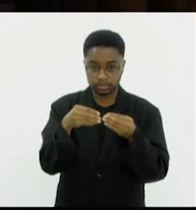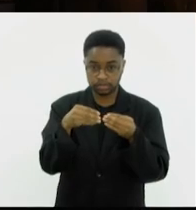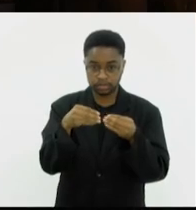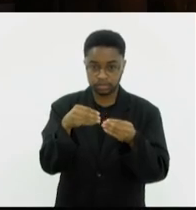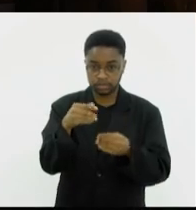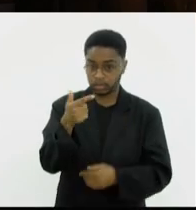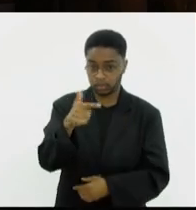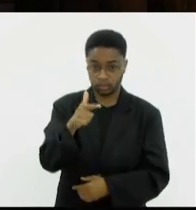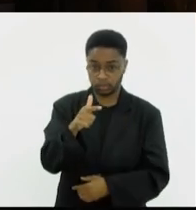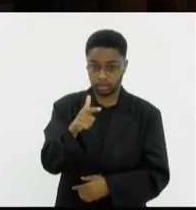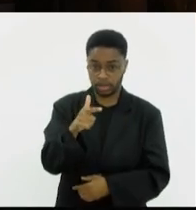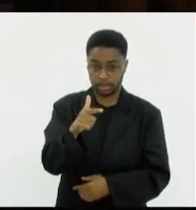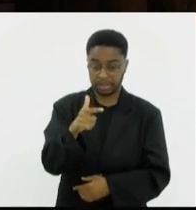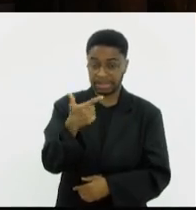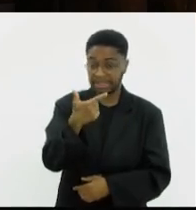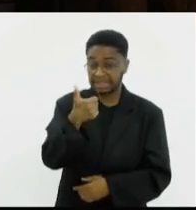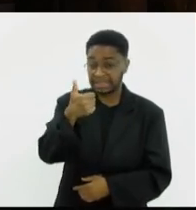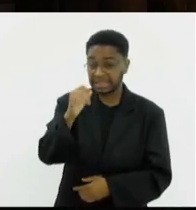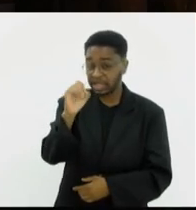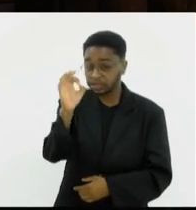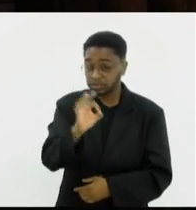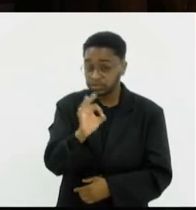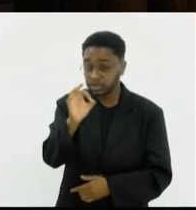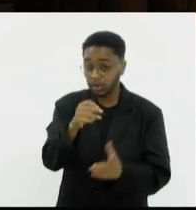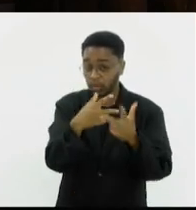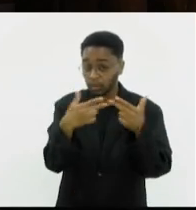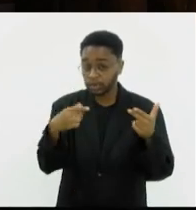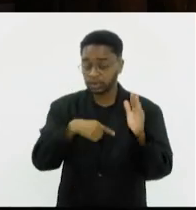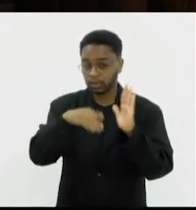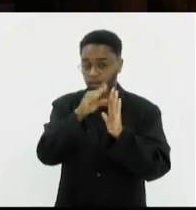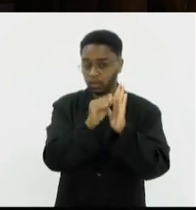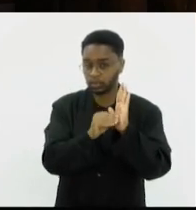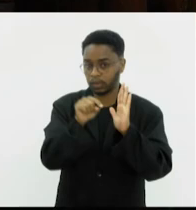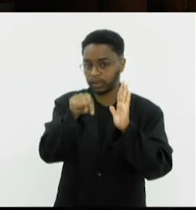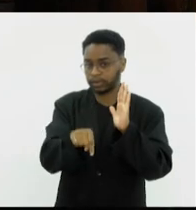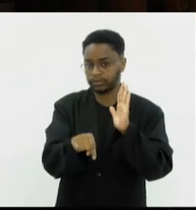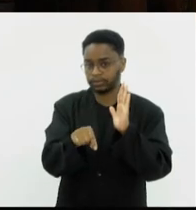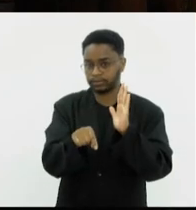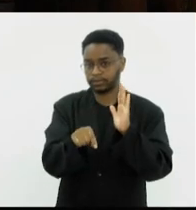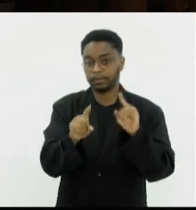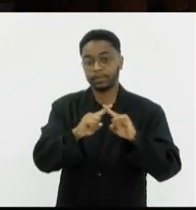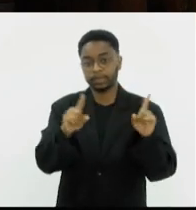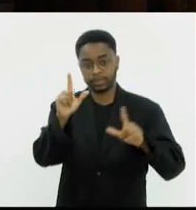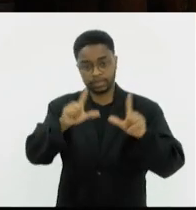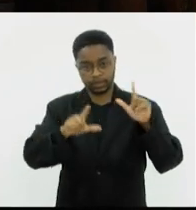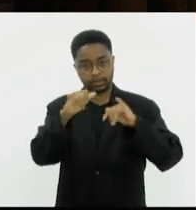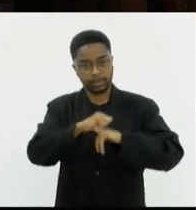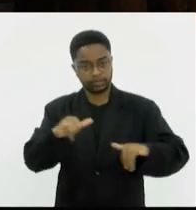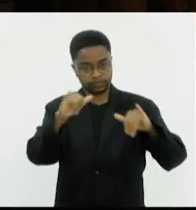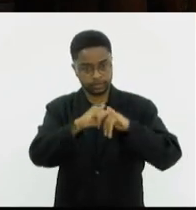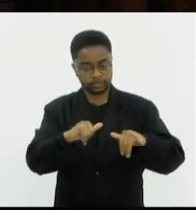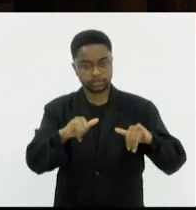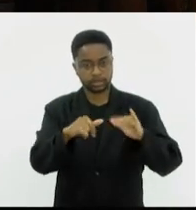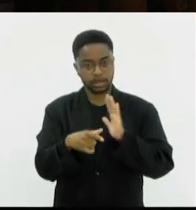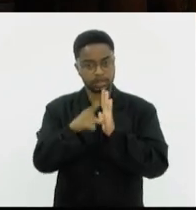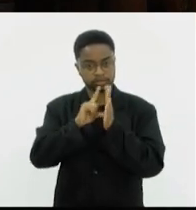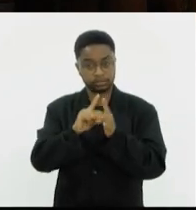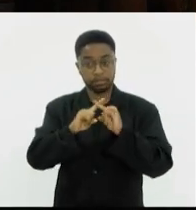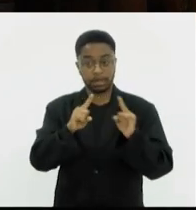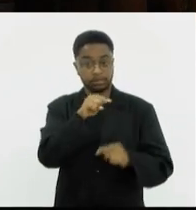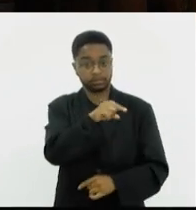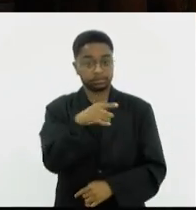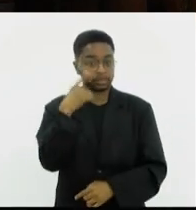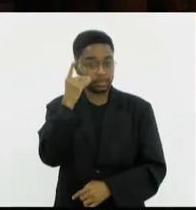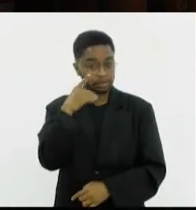existe 10% do que tem nesse conteúdo aqui. Mas a televisão informa. Mas o